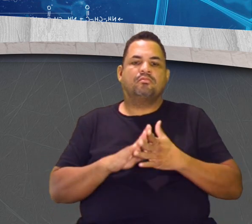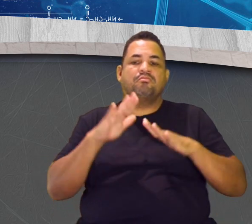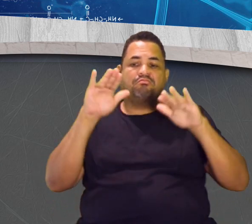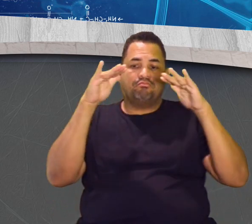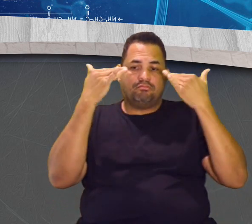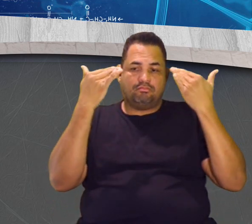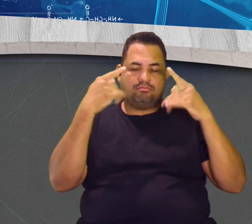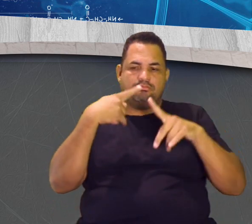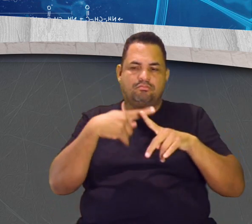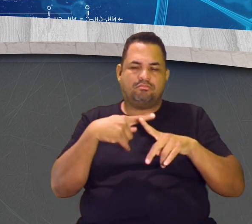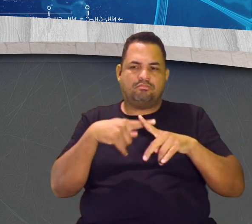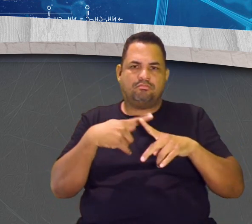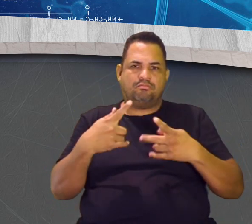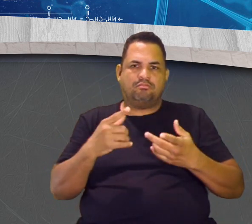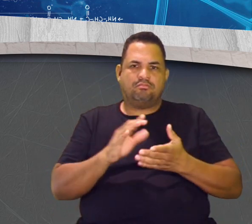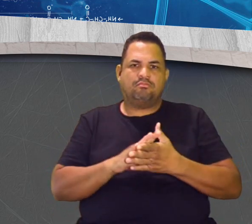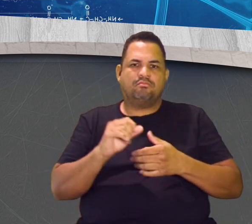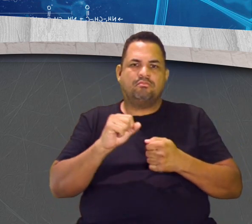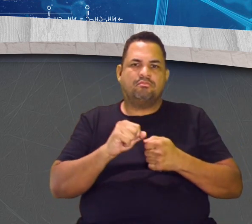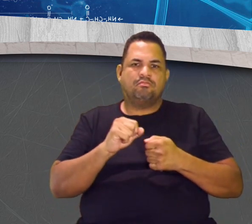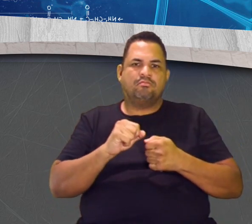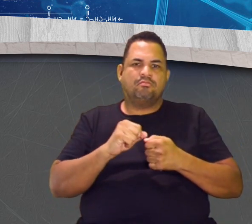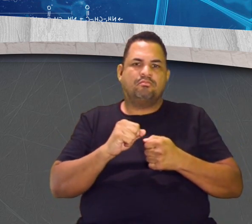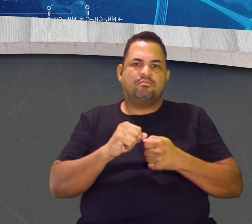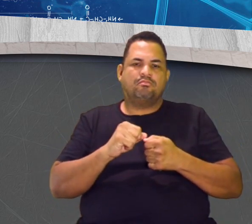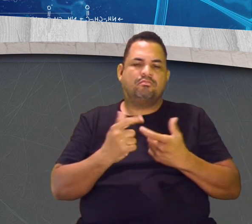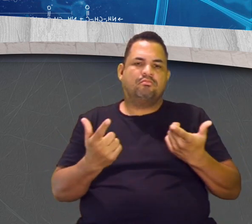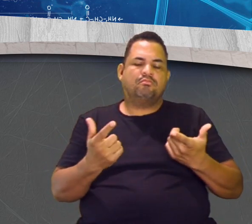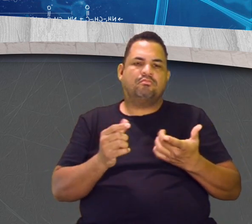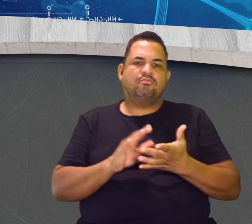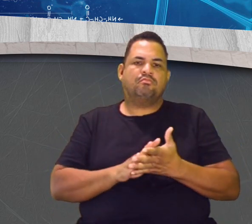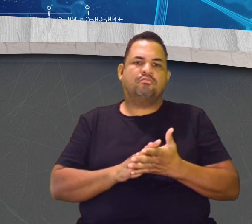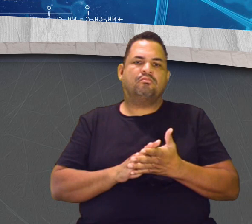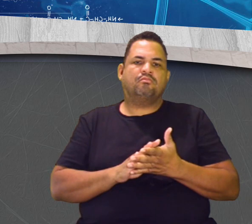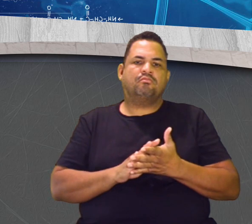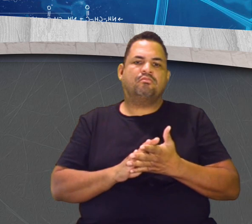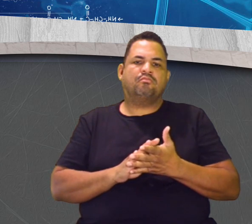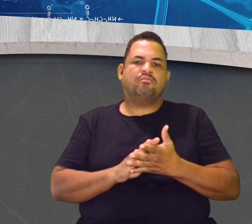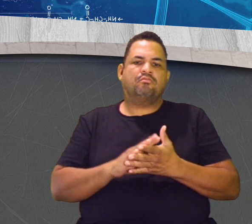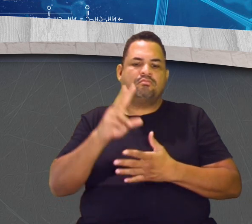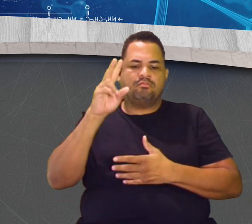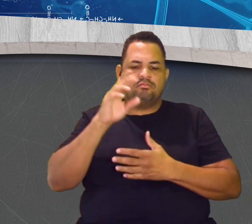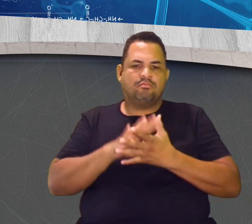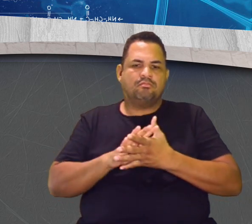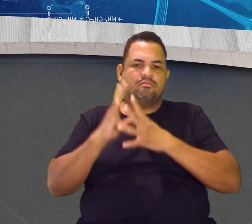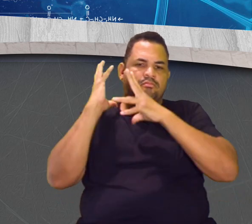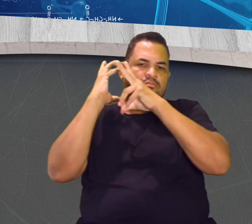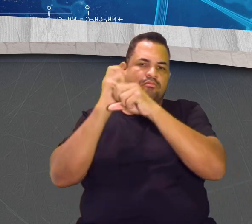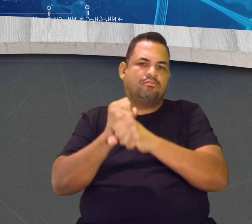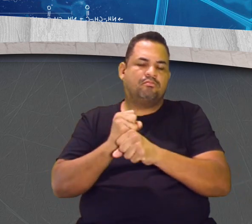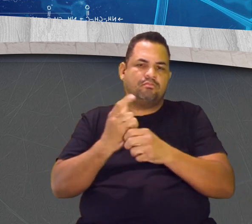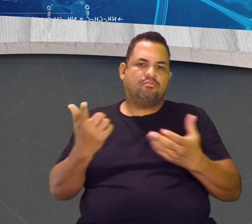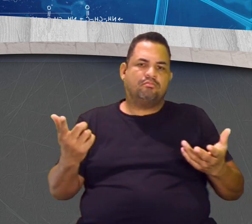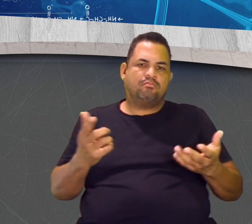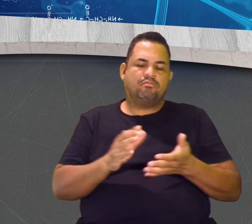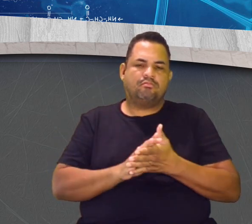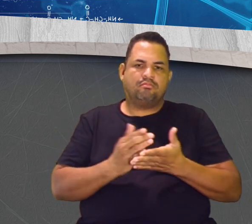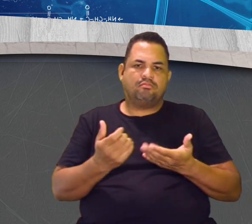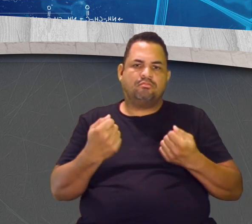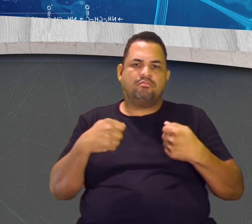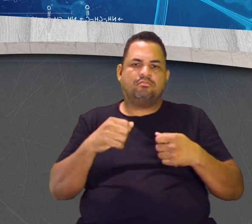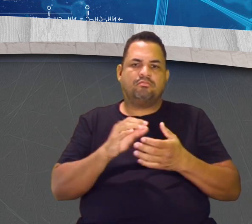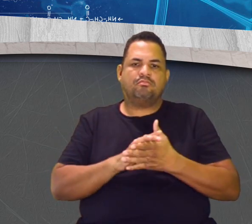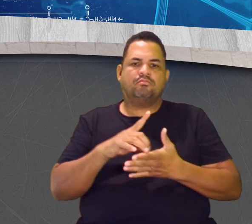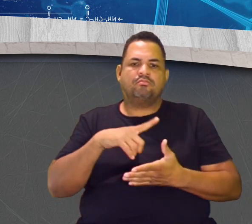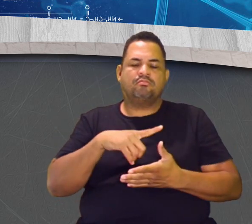ligado, porque vamos fazer mais uma retrospectiva e que você